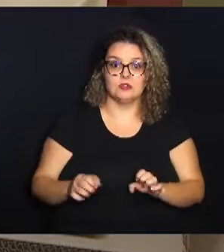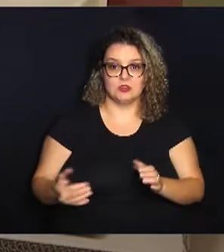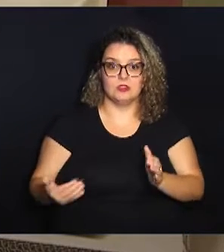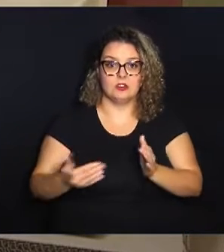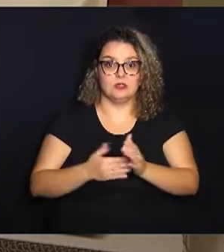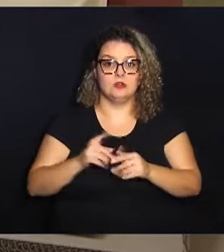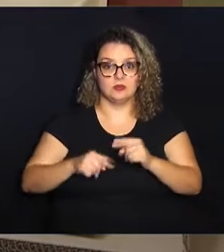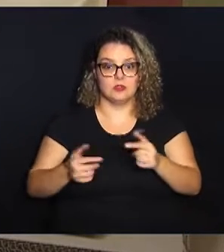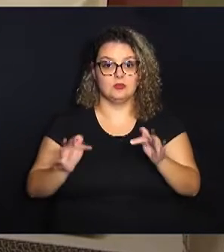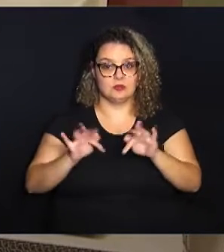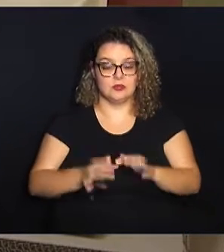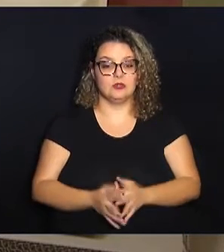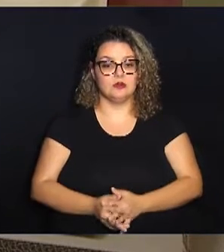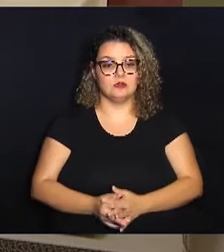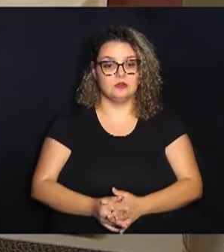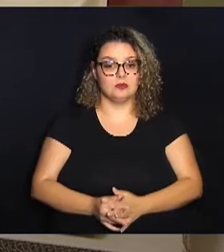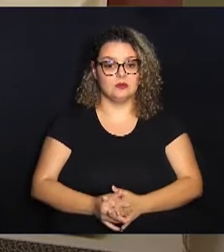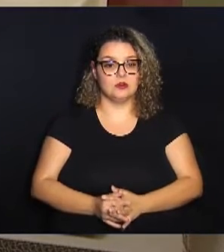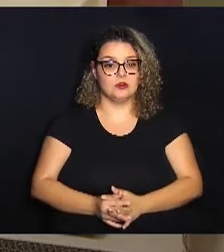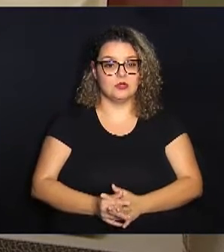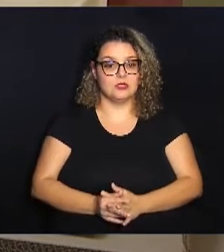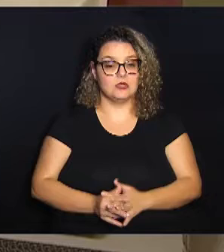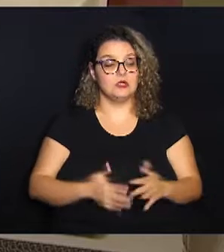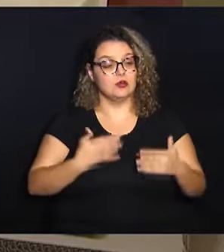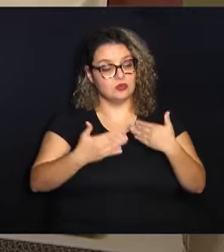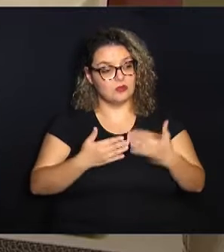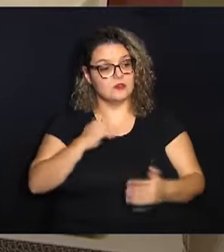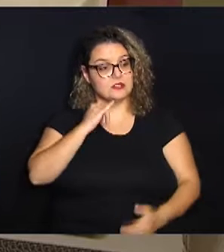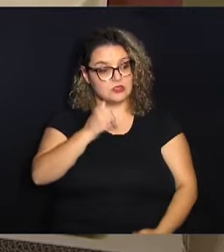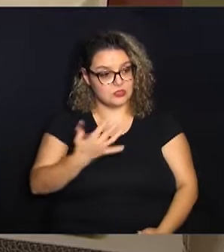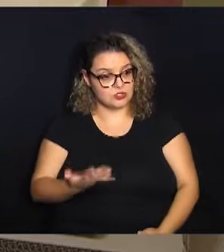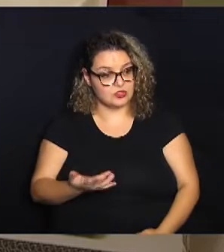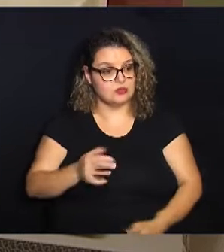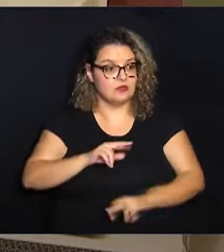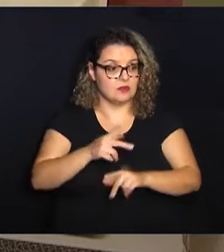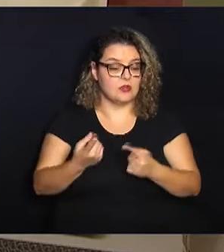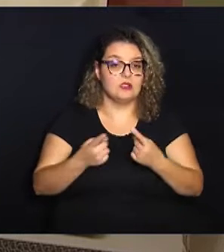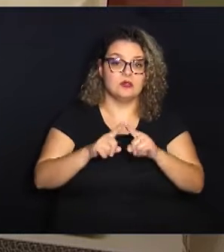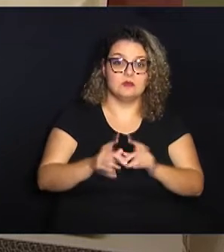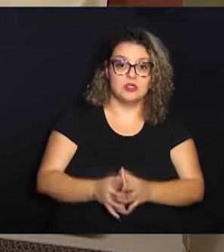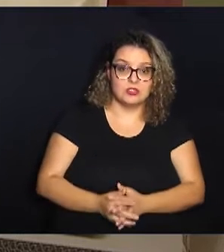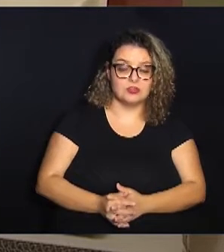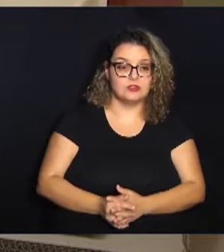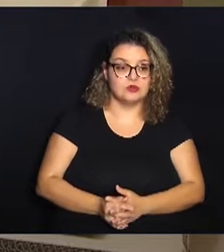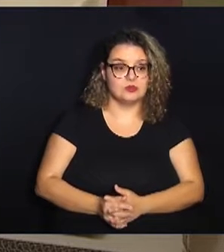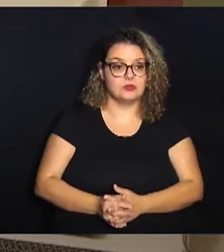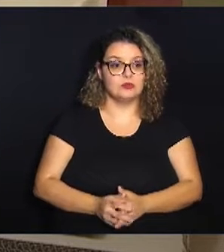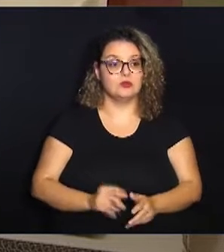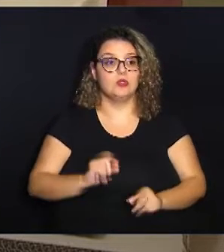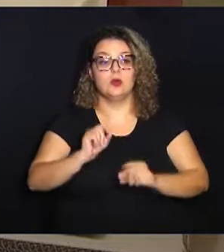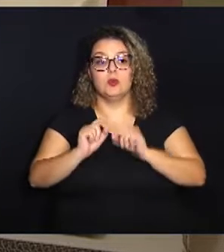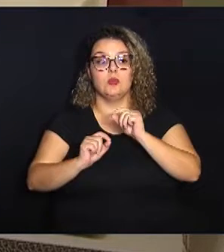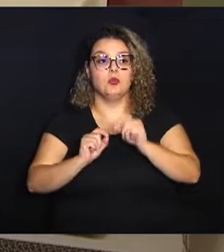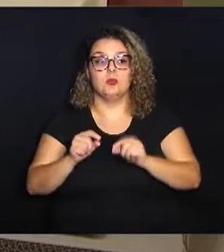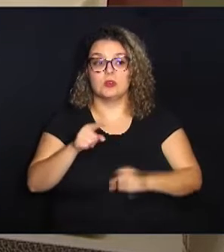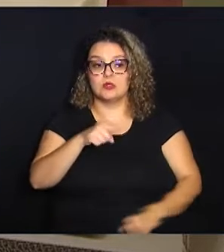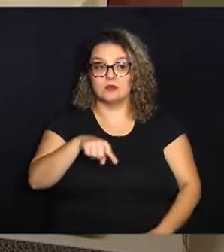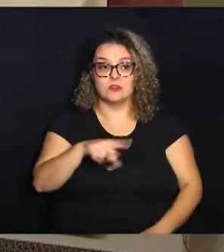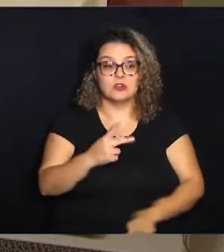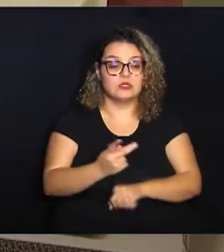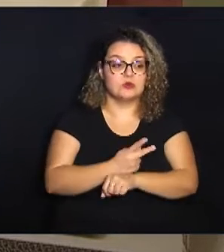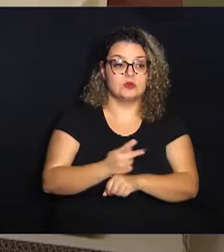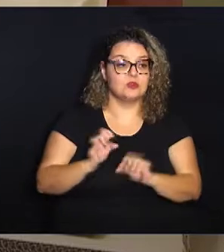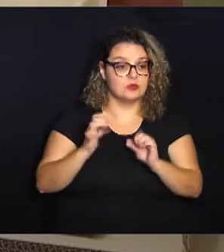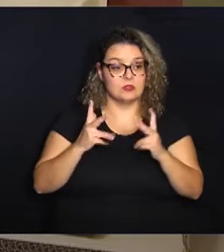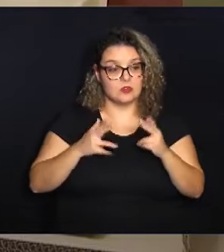produto. E desde então, você disse que já fez várias parcerias. O que vocês buscam em um evento